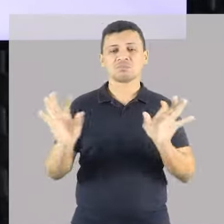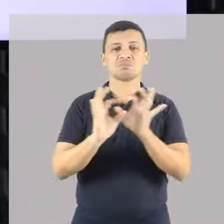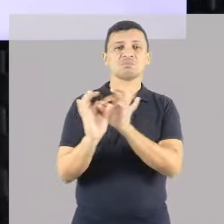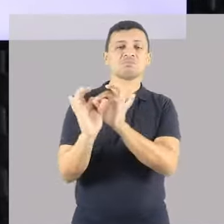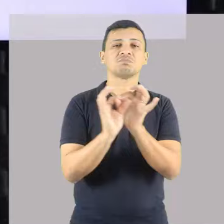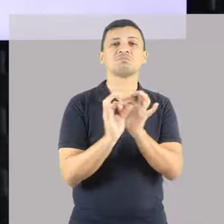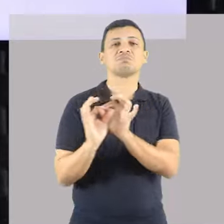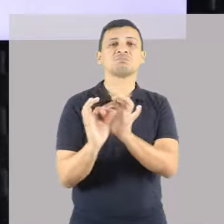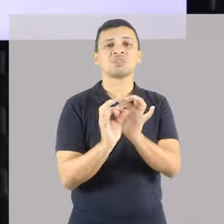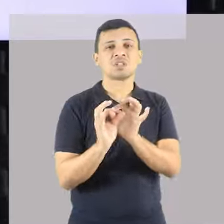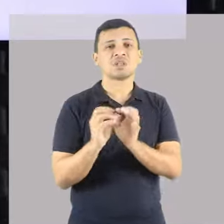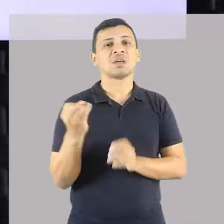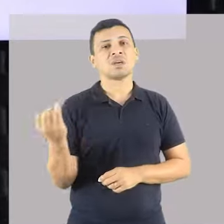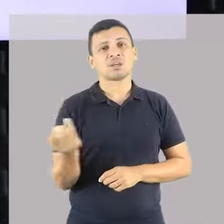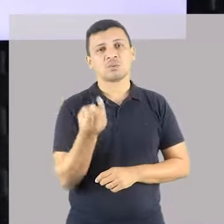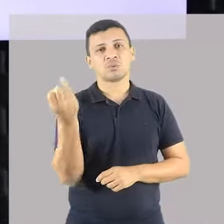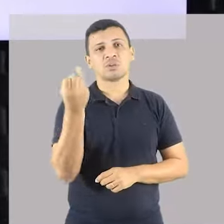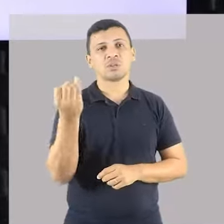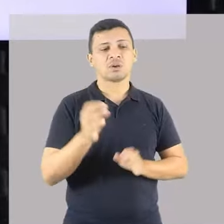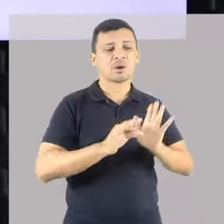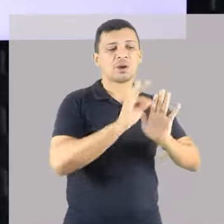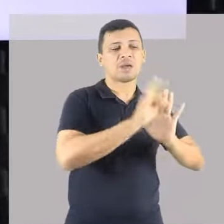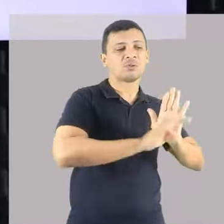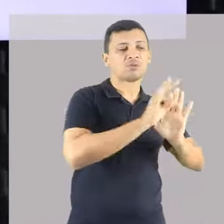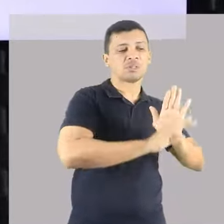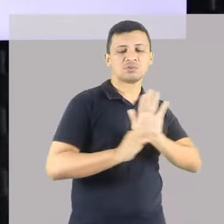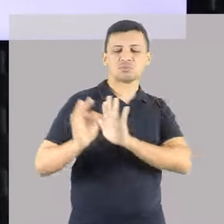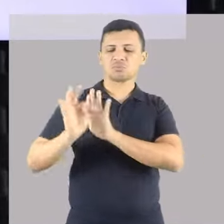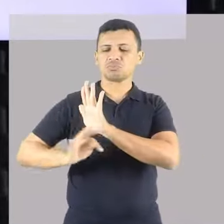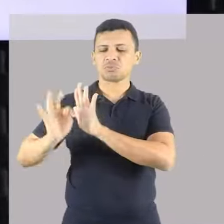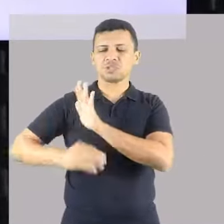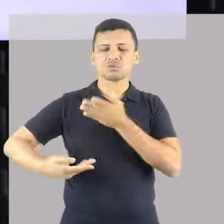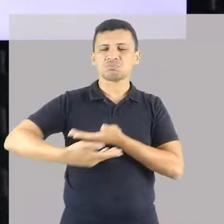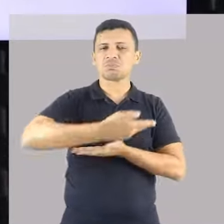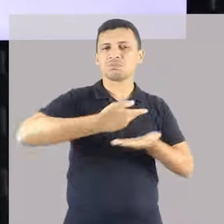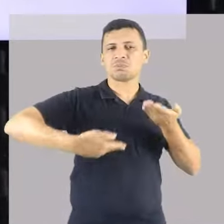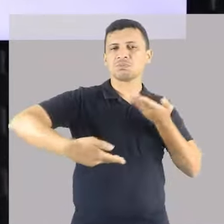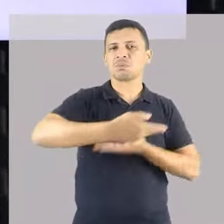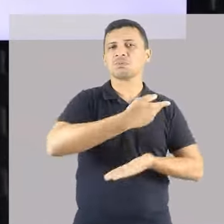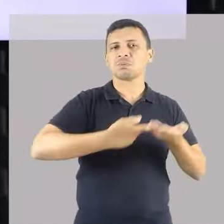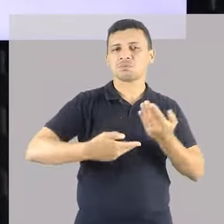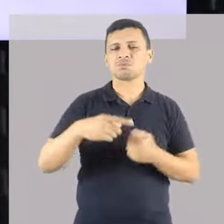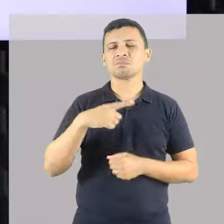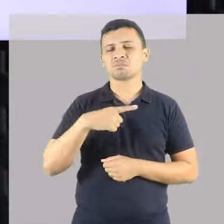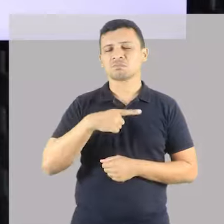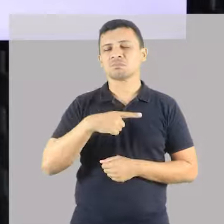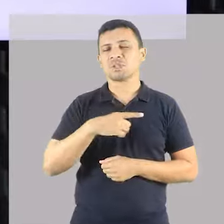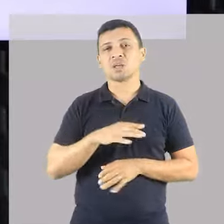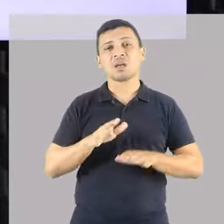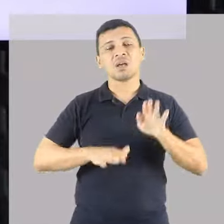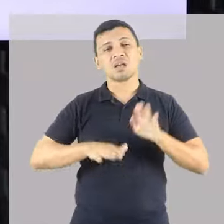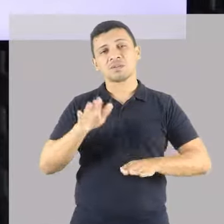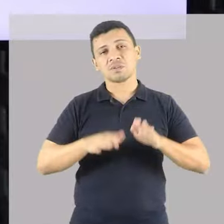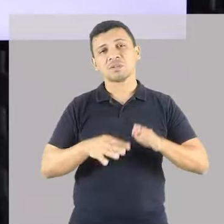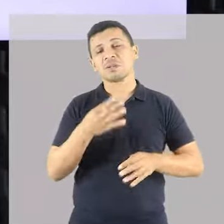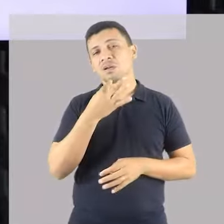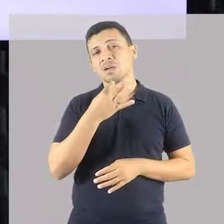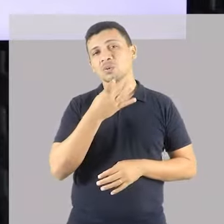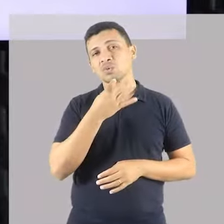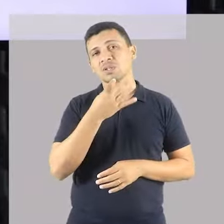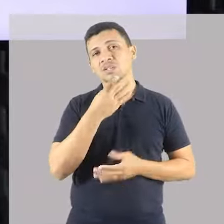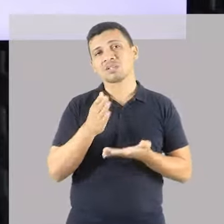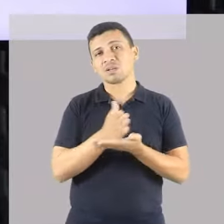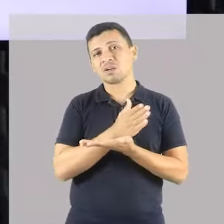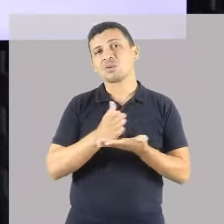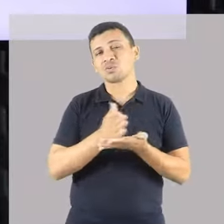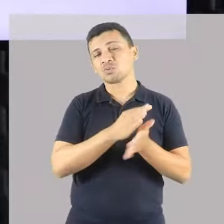né que você utiliza um texto dialogando com outro texto um texto citando outro texto muitas vezes a gente reconhece isso em